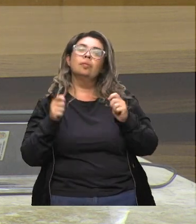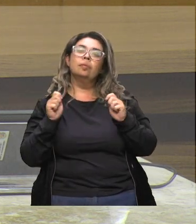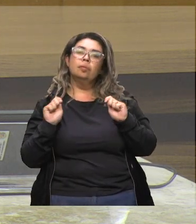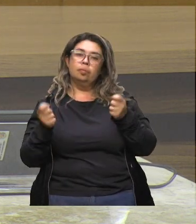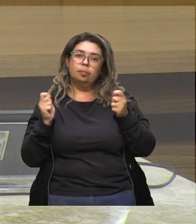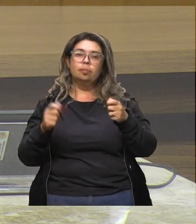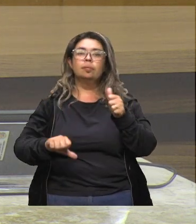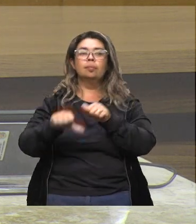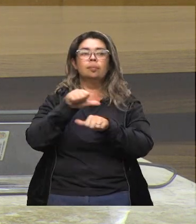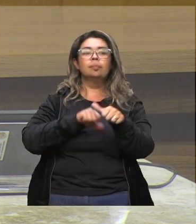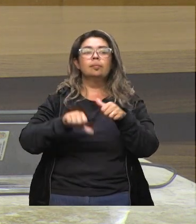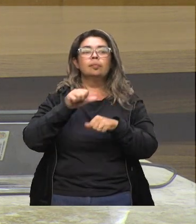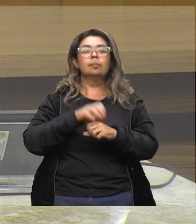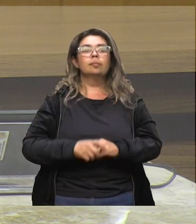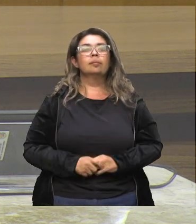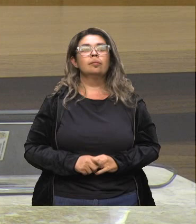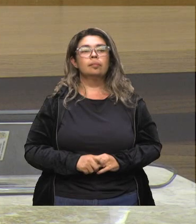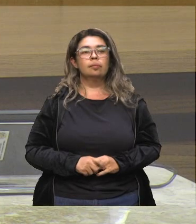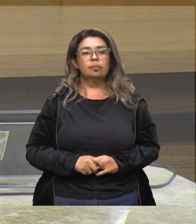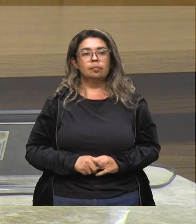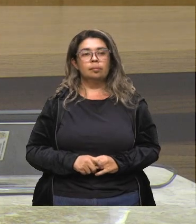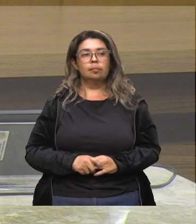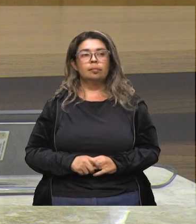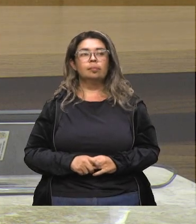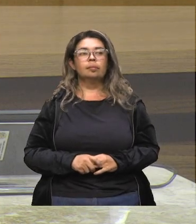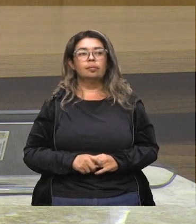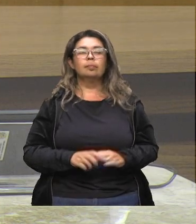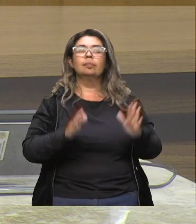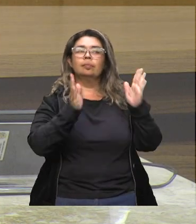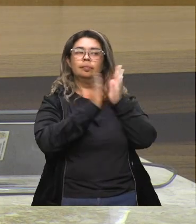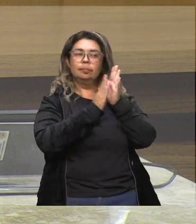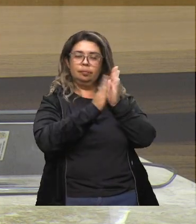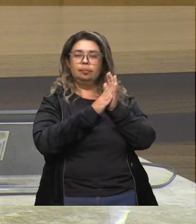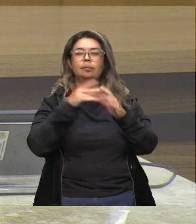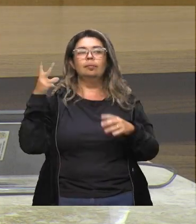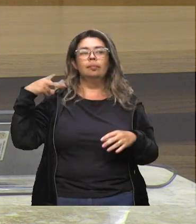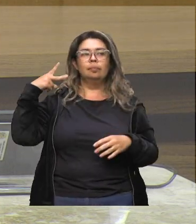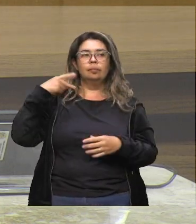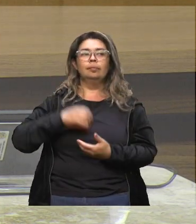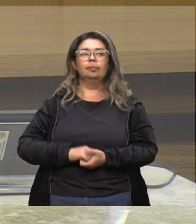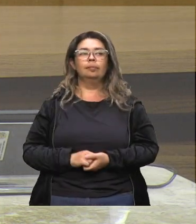aprimoramento, mas poder colocar em prática. Um parabéns aí ao vereador.